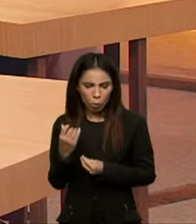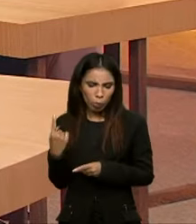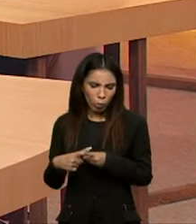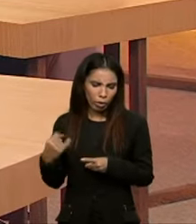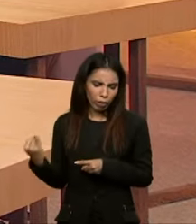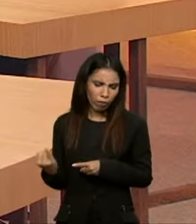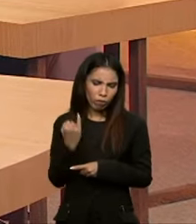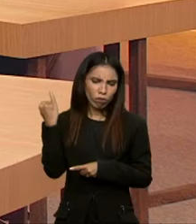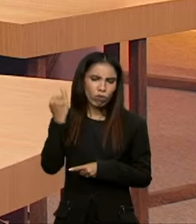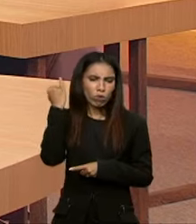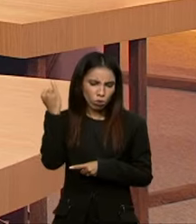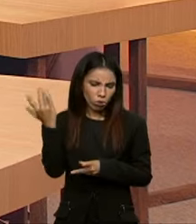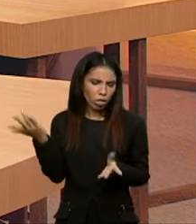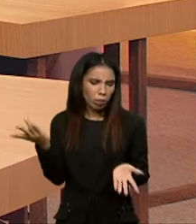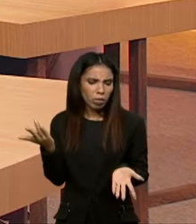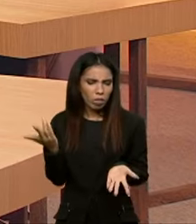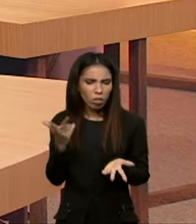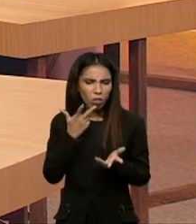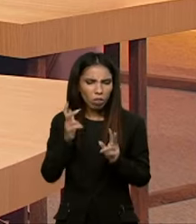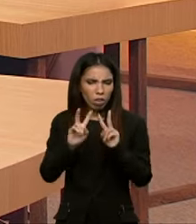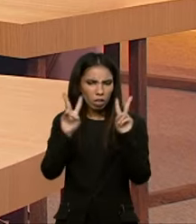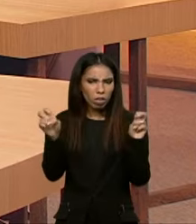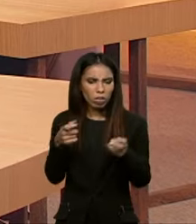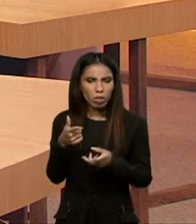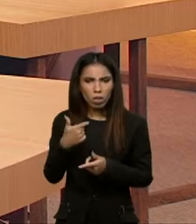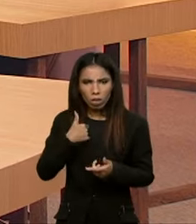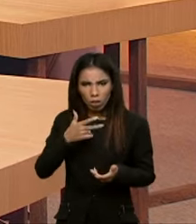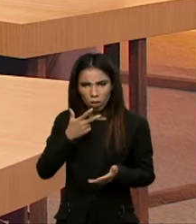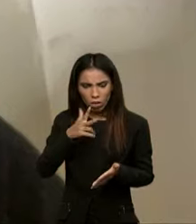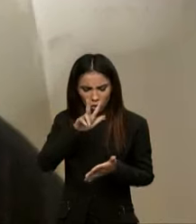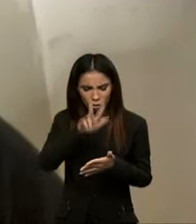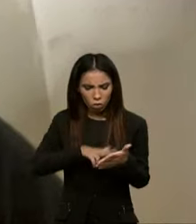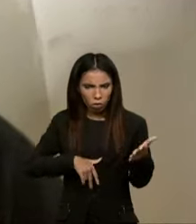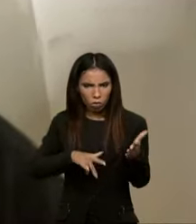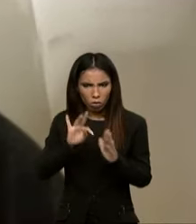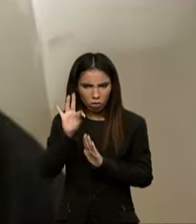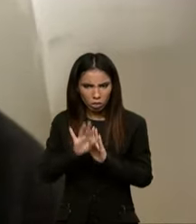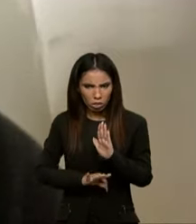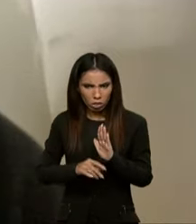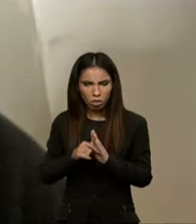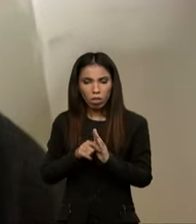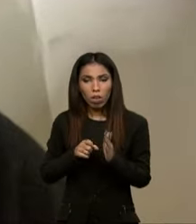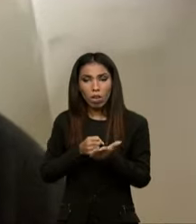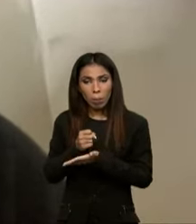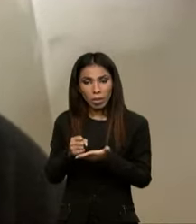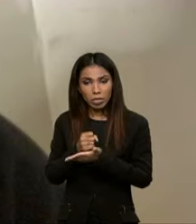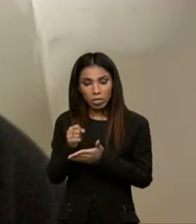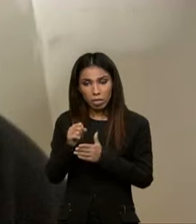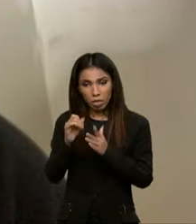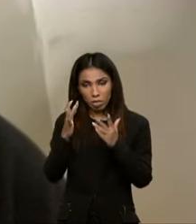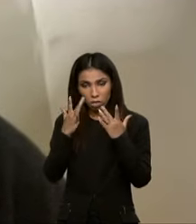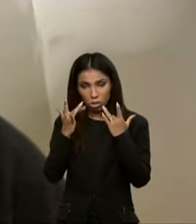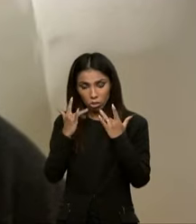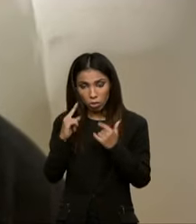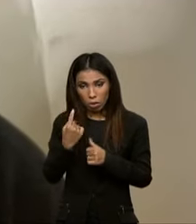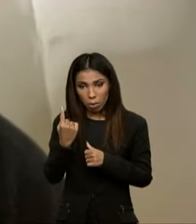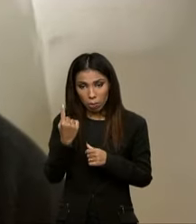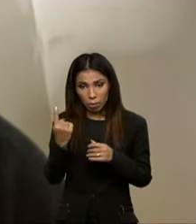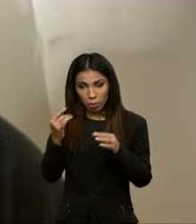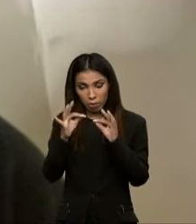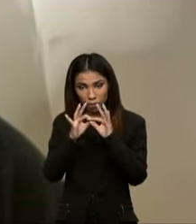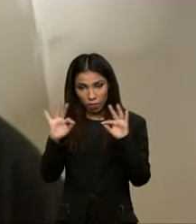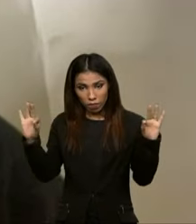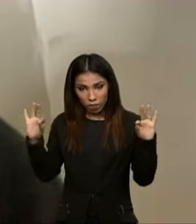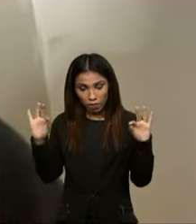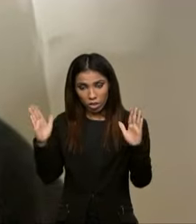Não, eu estou falando da minha verdade. É lógico. Quando eu li o texto de teatro, é baseado numa peça de teatro. Quando eu li a primeira frase do